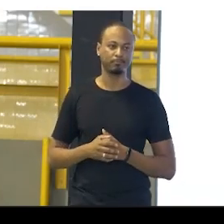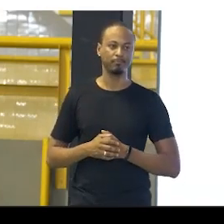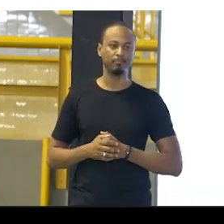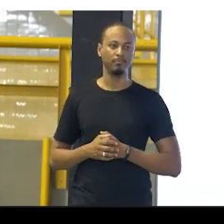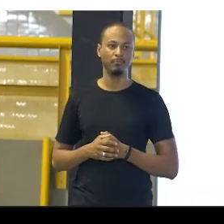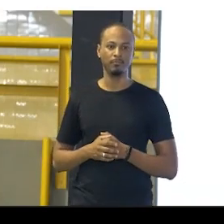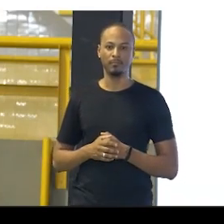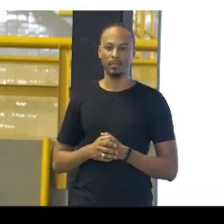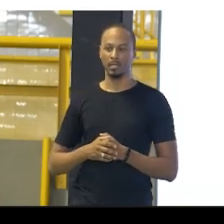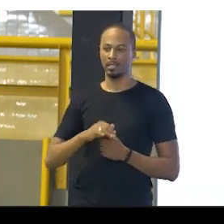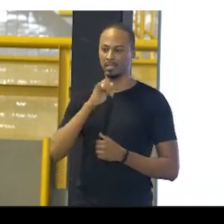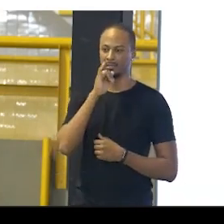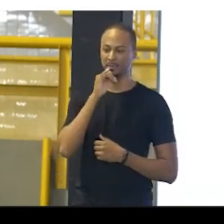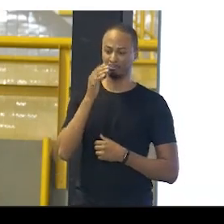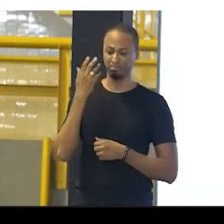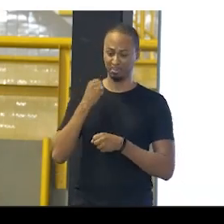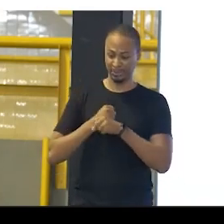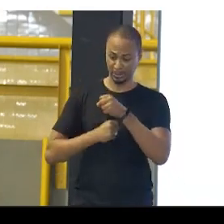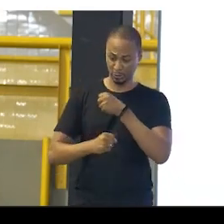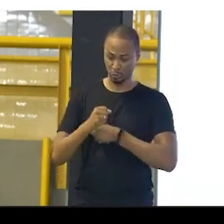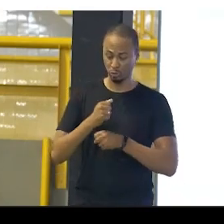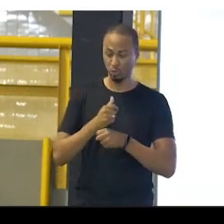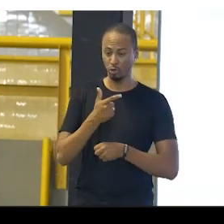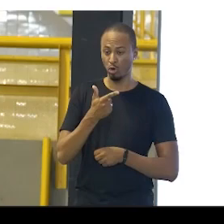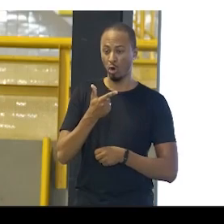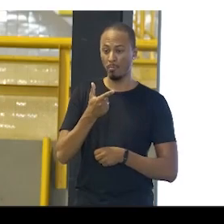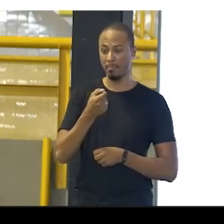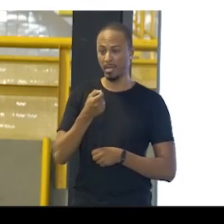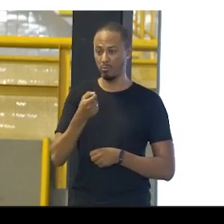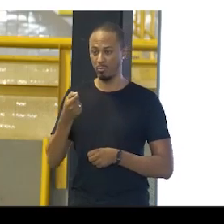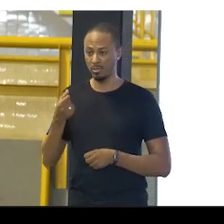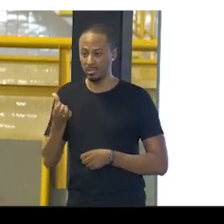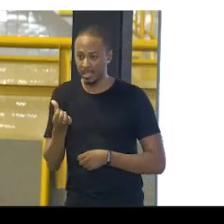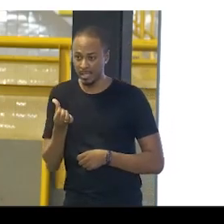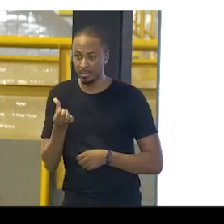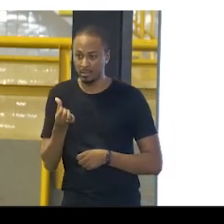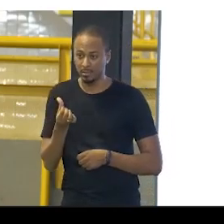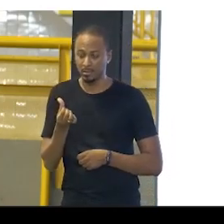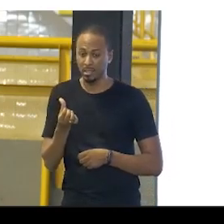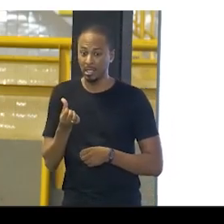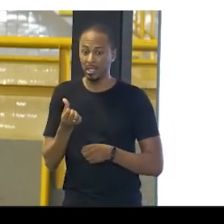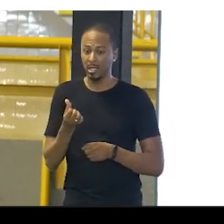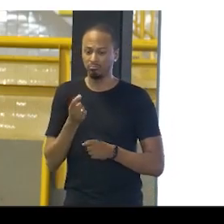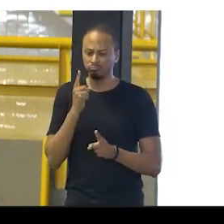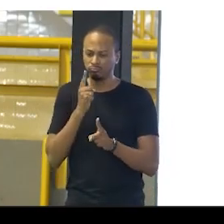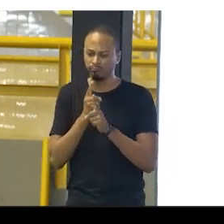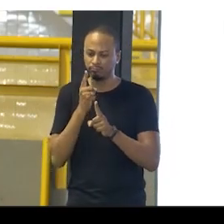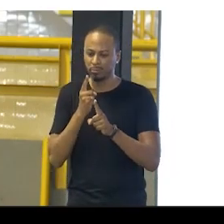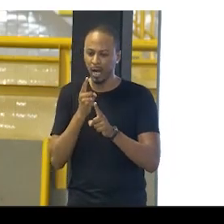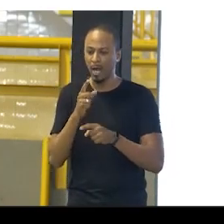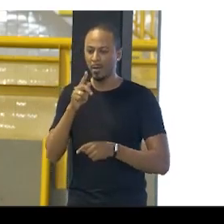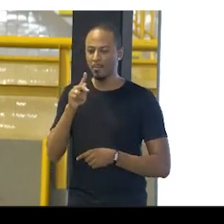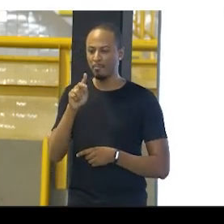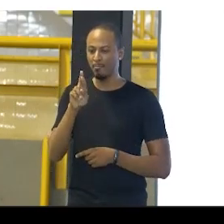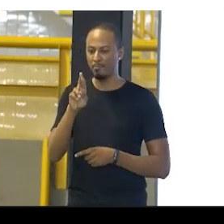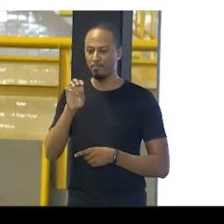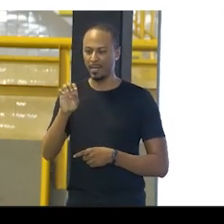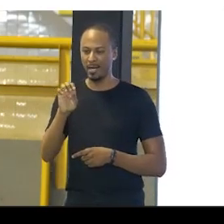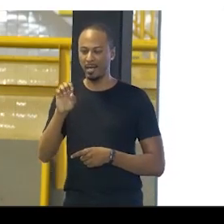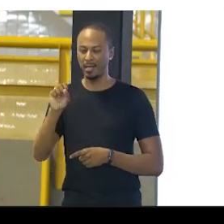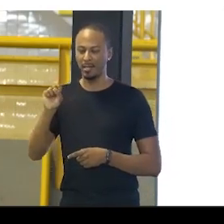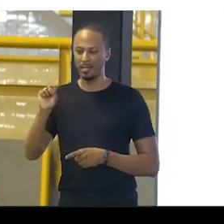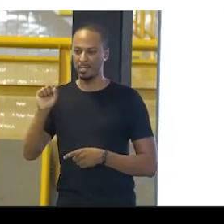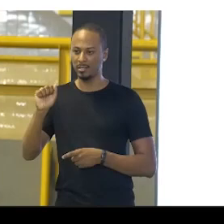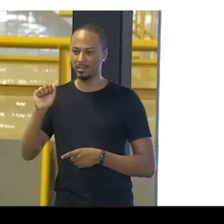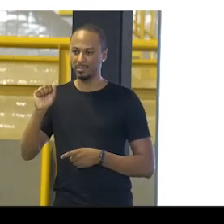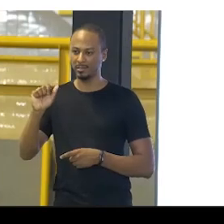descoberto em 2006, muita gente dizia, pô, peraí, como é que a gente vai perfurar essa camada de sal? Tá? Porque não existe tecnologia